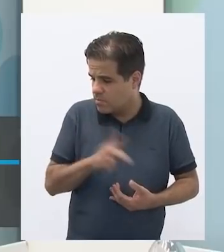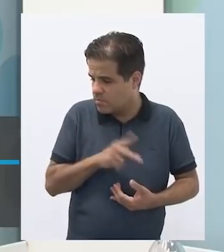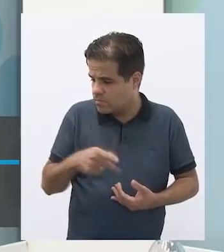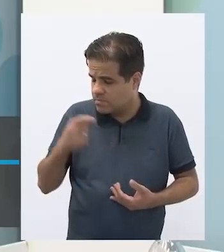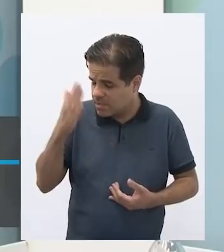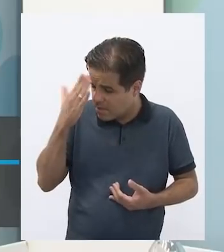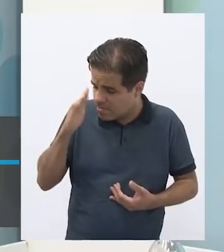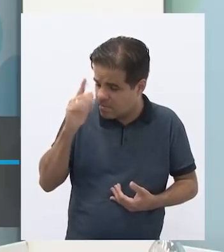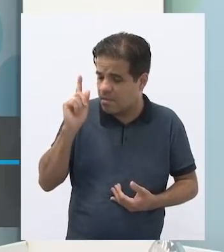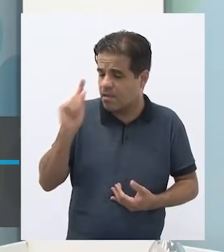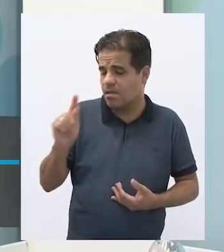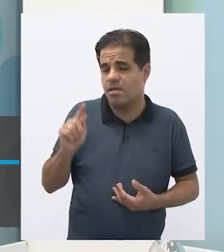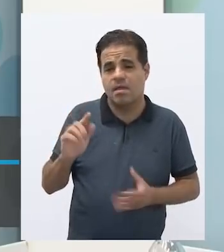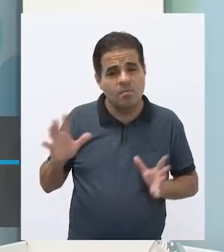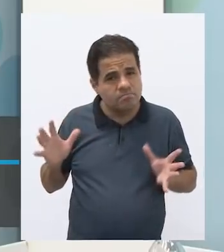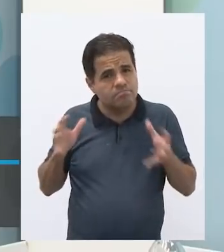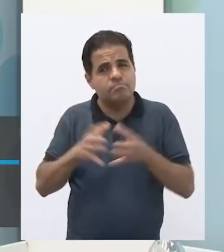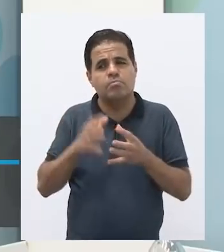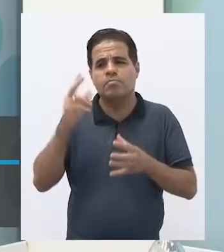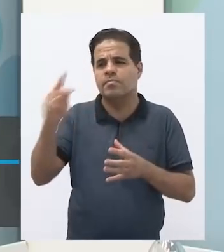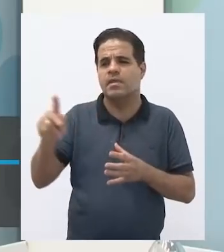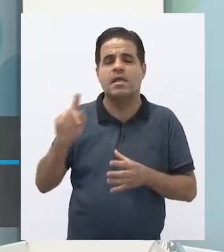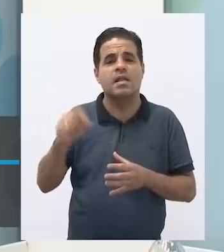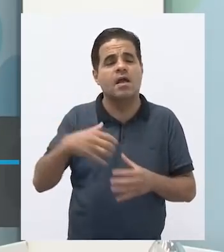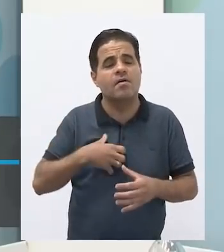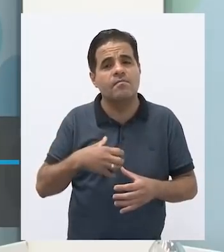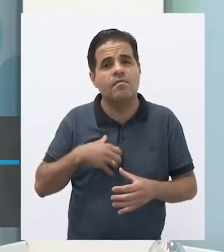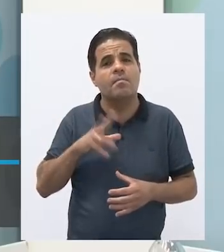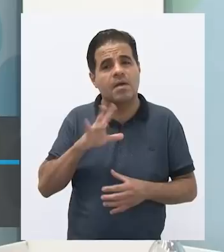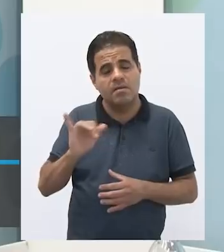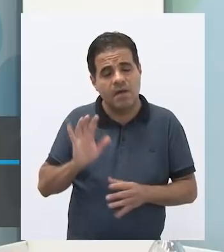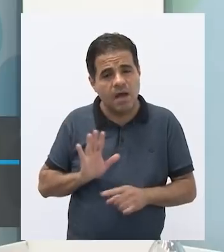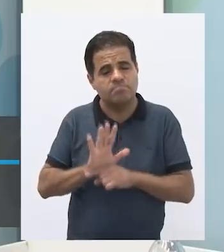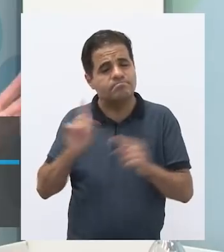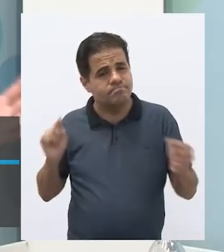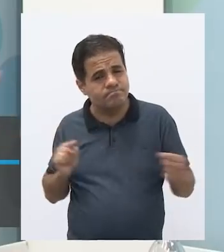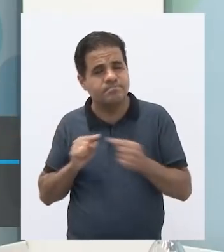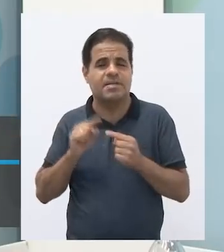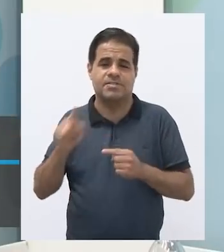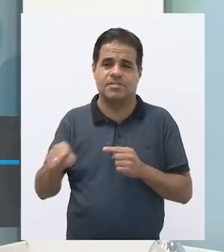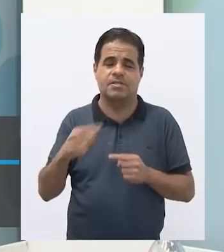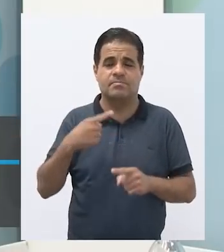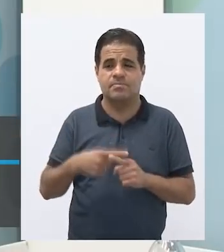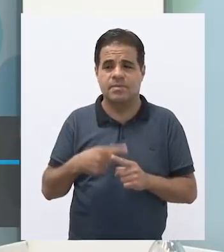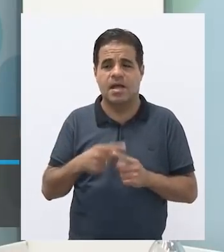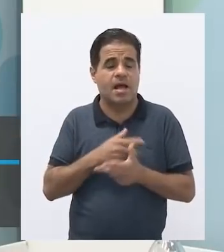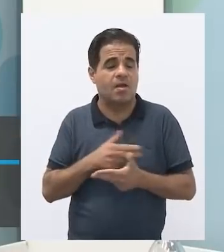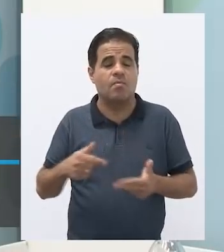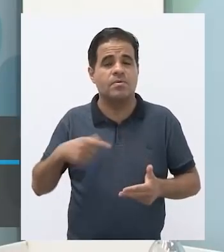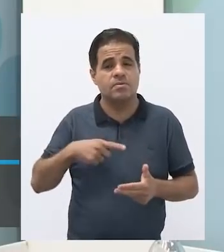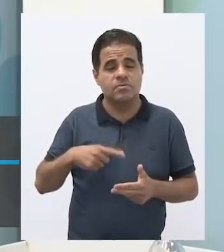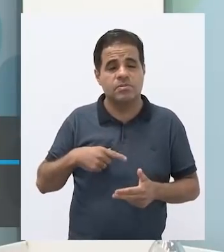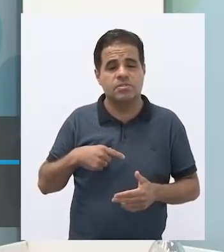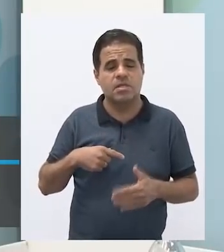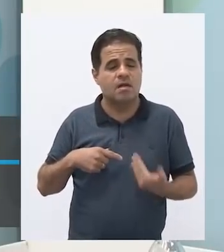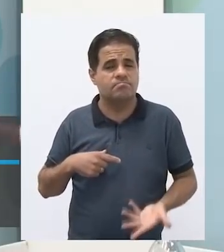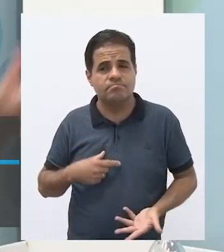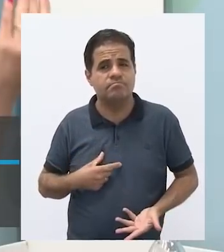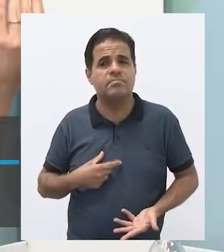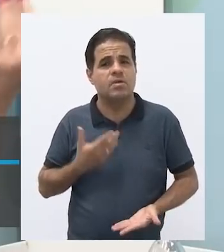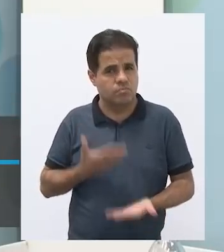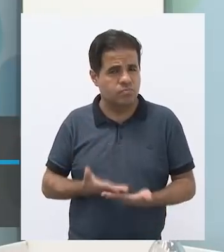que entender quem é o público dele e de que forma que ele vai atingir, né? Porque aquela coisa que eu tinha,